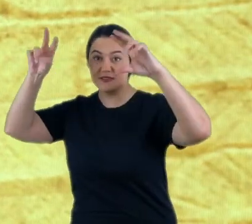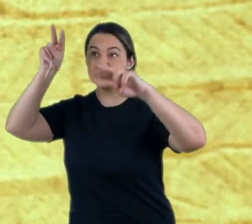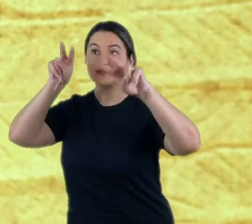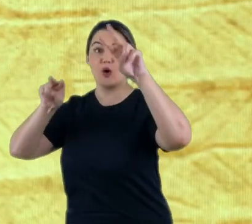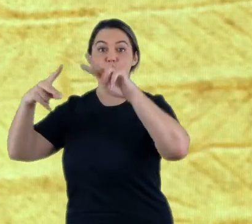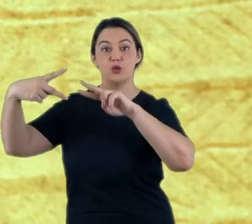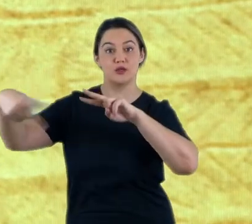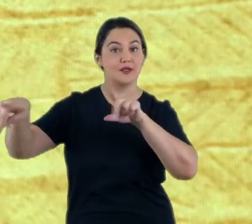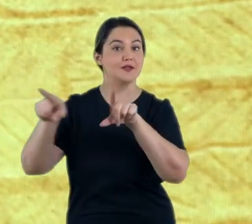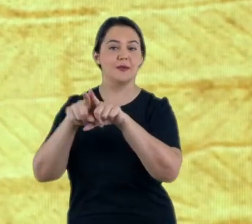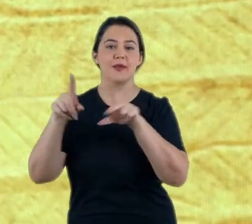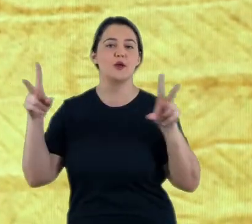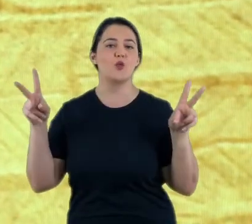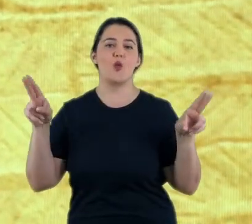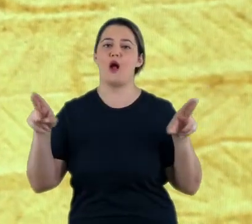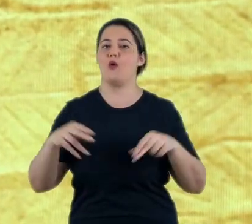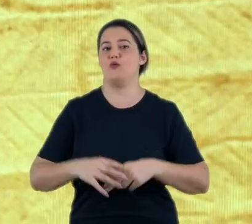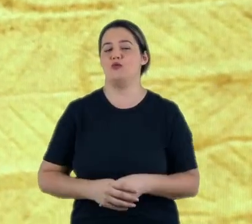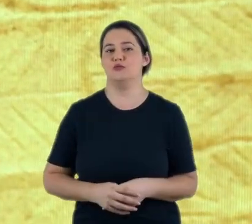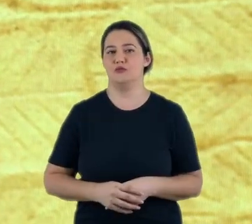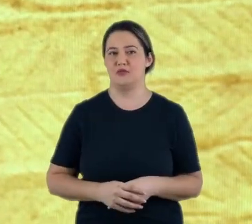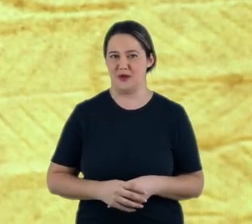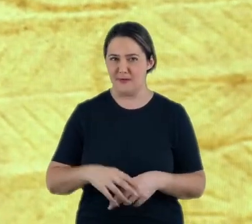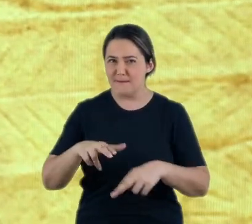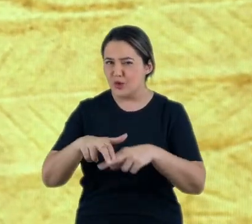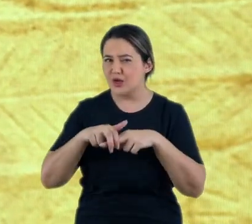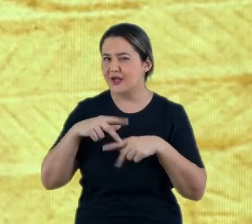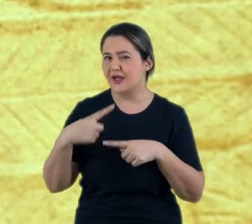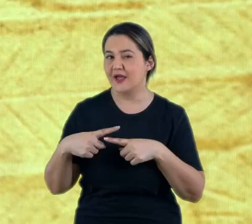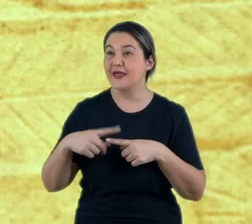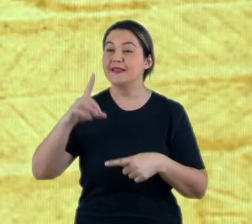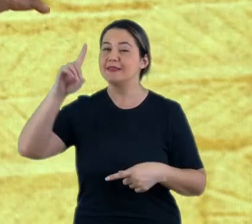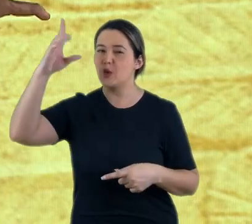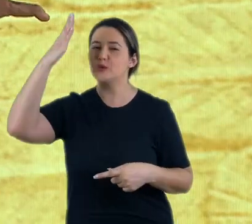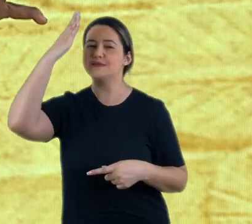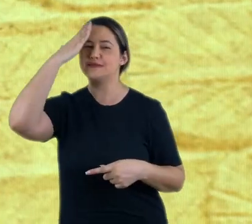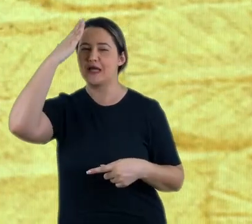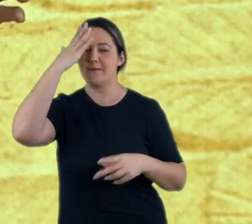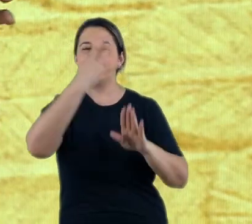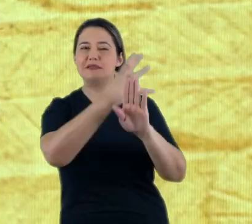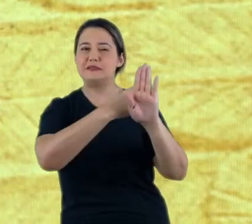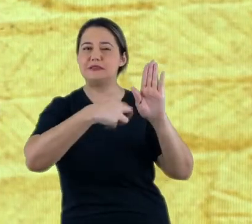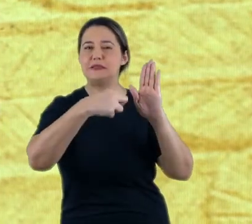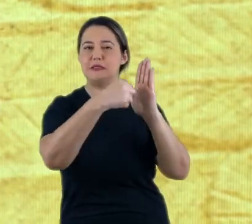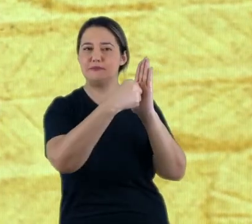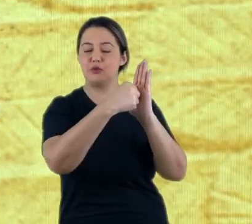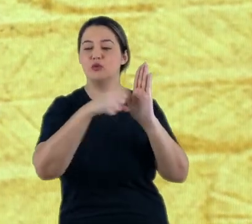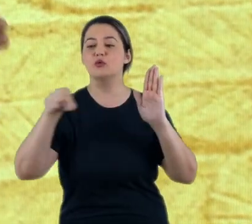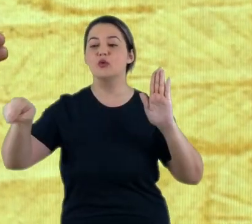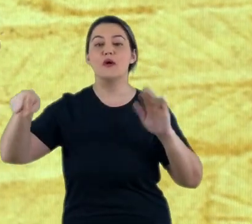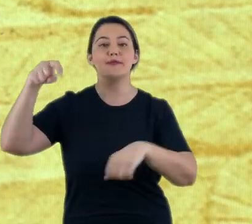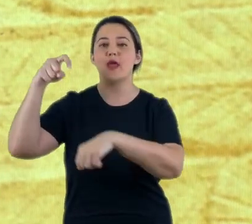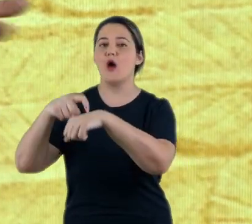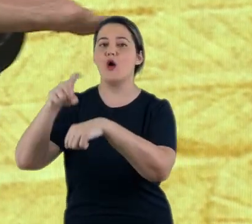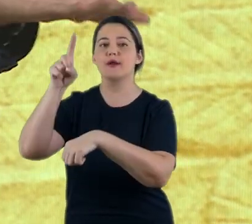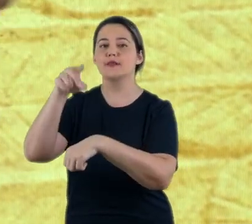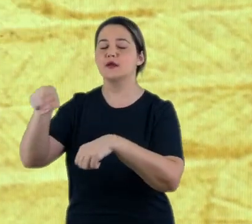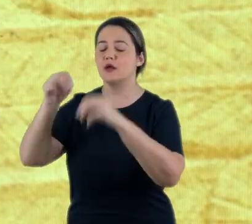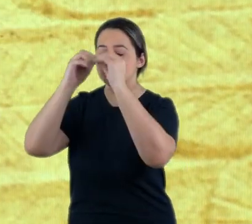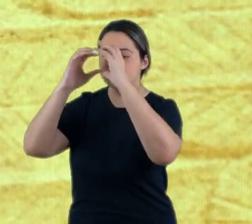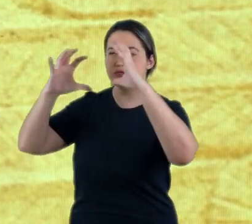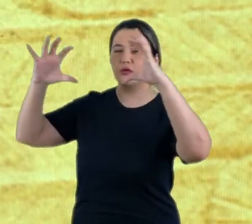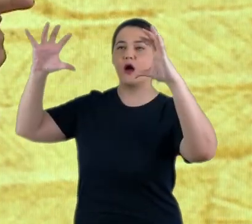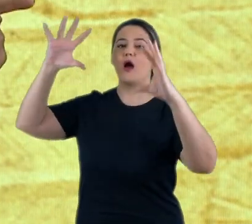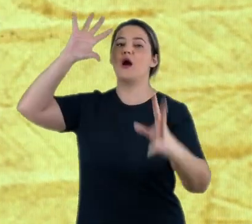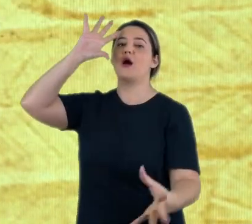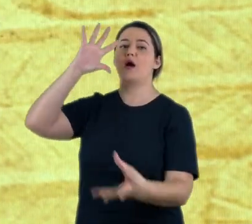representando a Babilônia. A semelhança não é mera coincidência. Deus usou um símbolo que o profeta entendeu de imediato. Deus